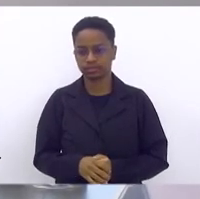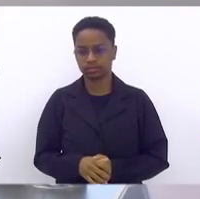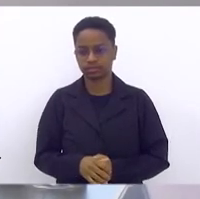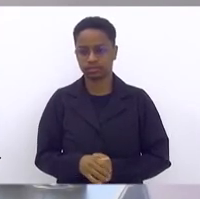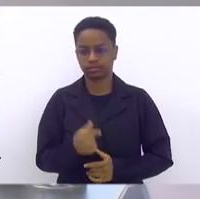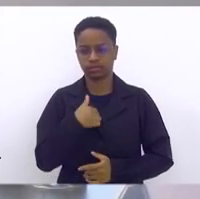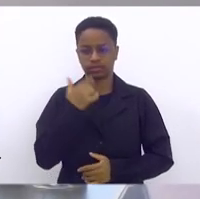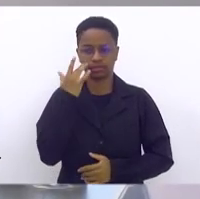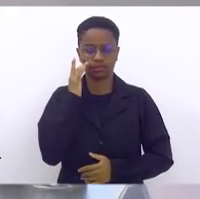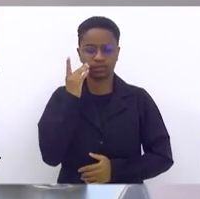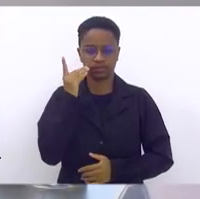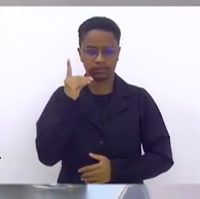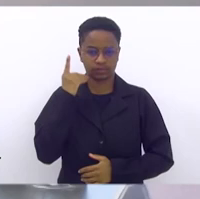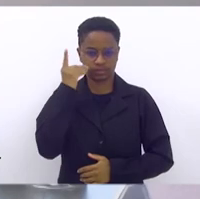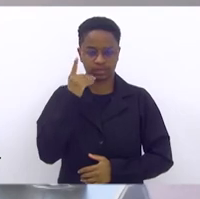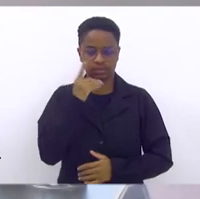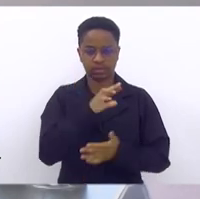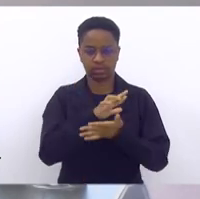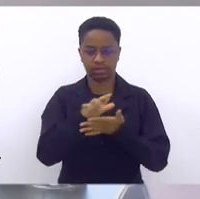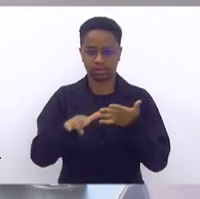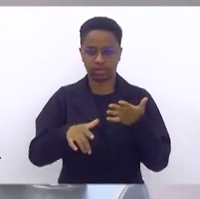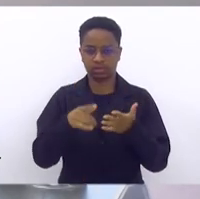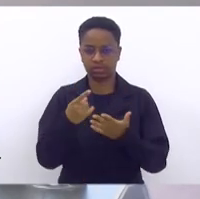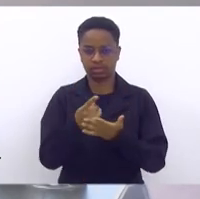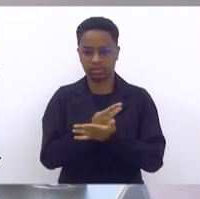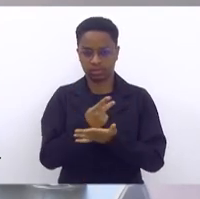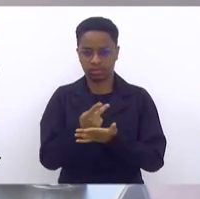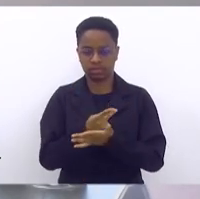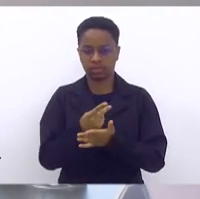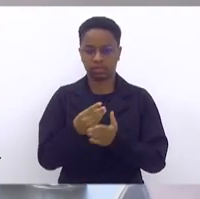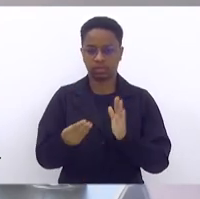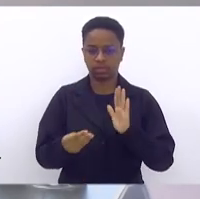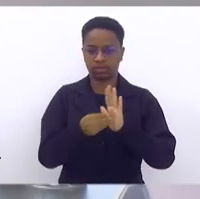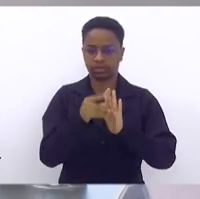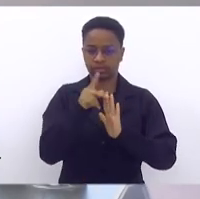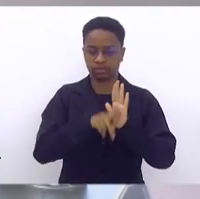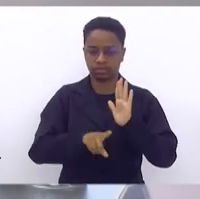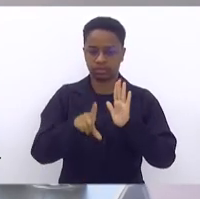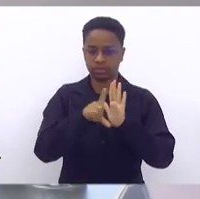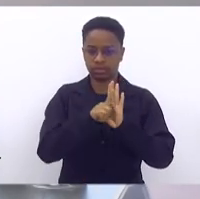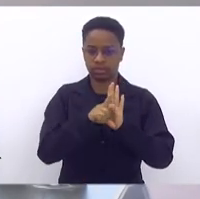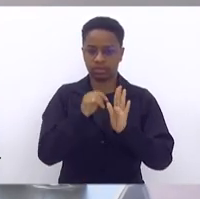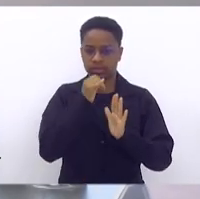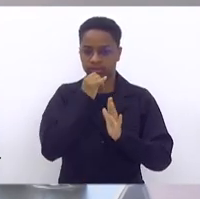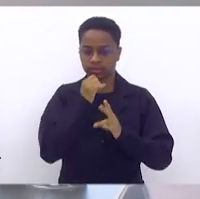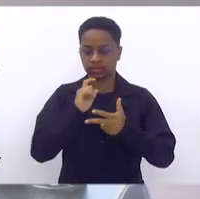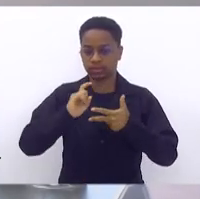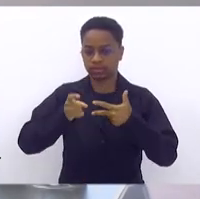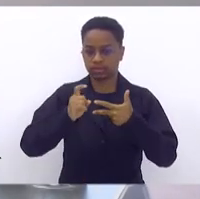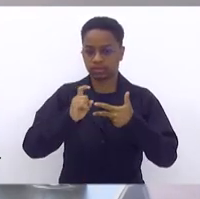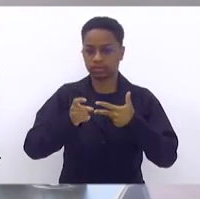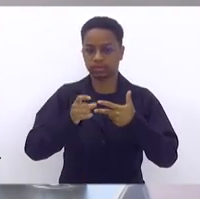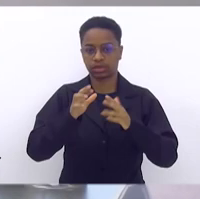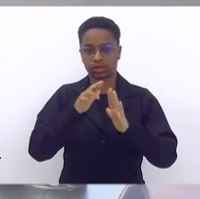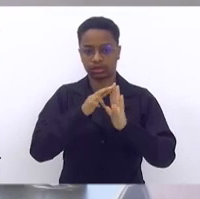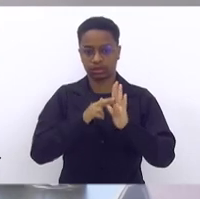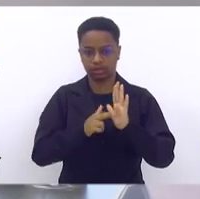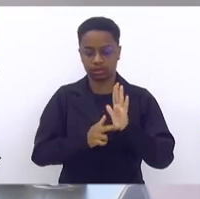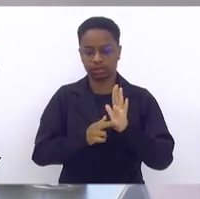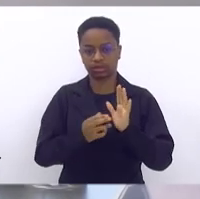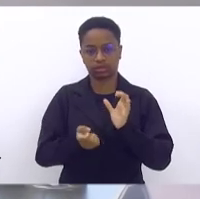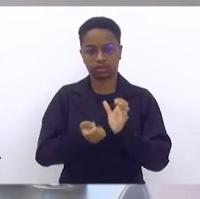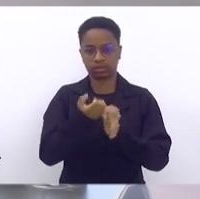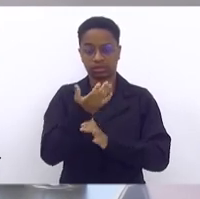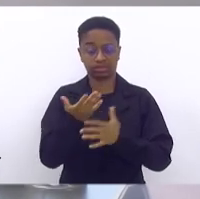acho que o deputado, muitos têm esse erro de botar no projeto de lei, o Poder Executivo regulamentará a matéria. Isso é